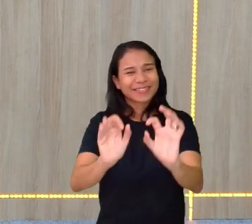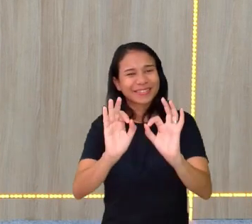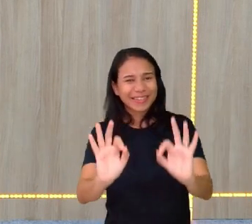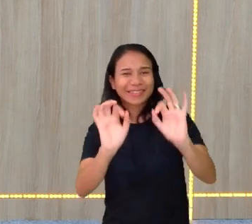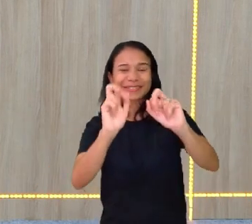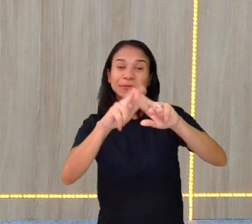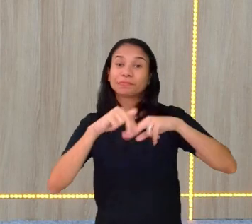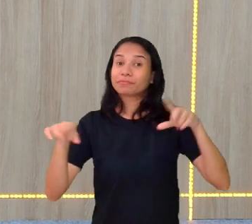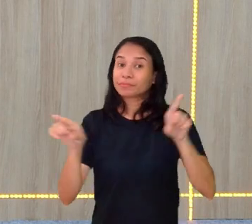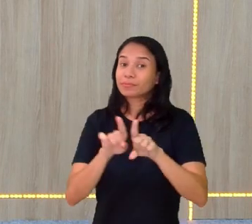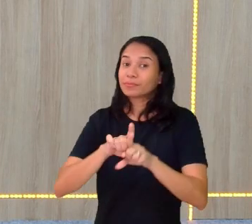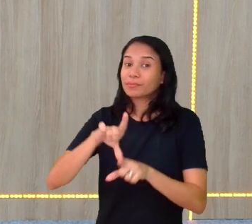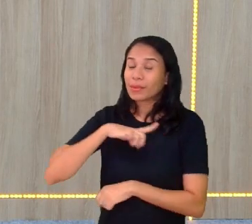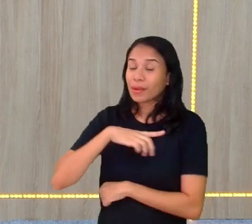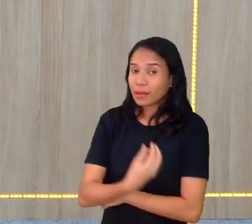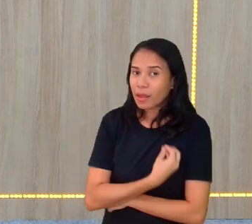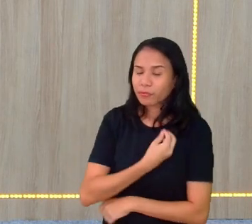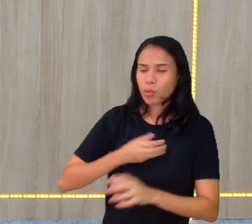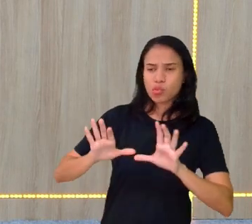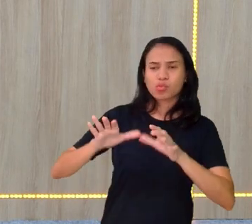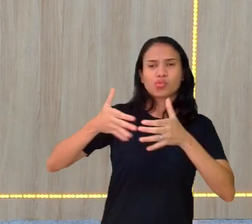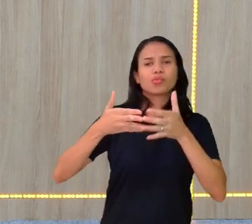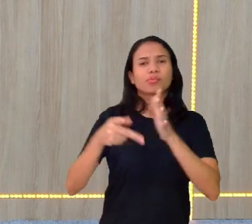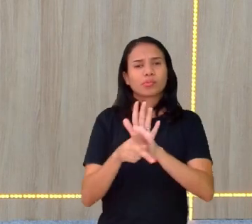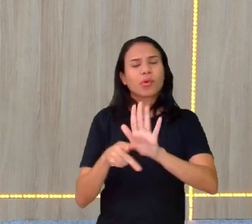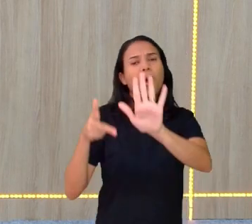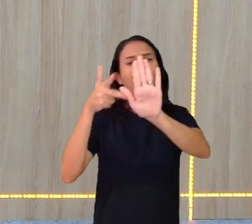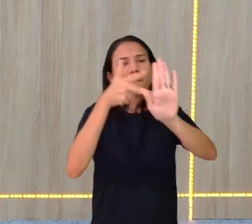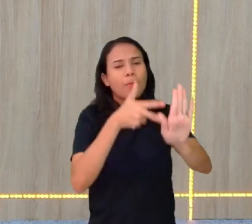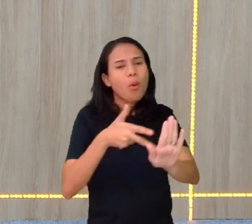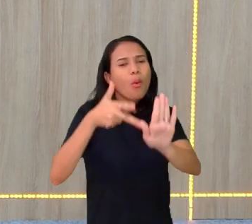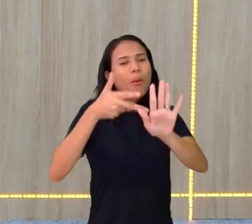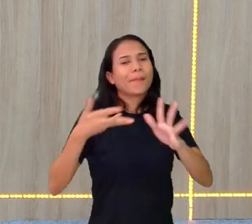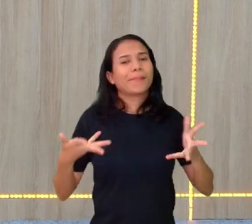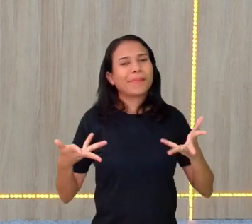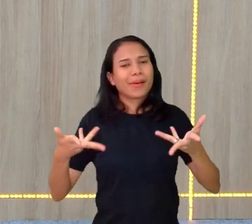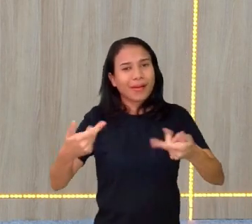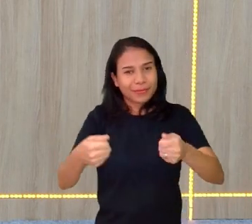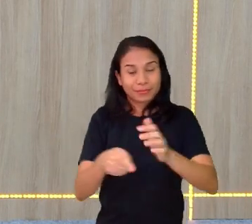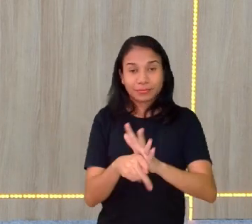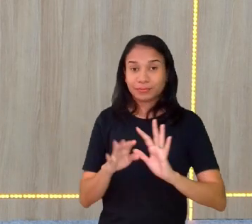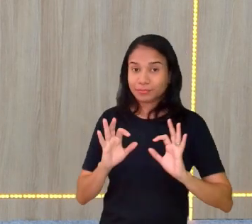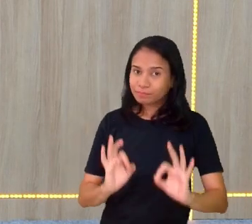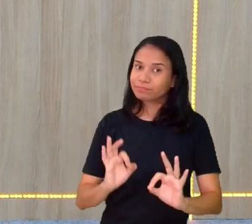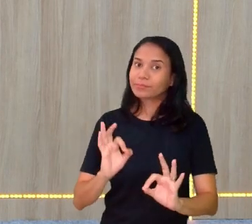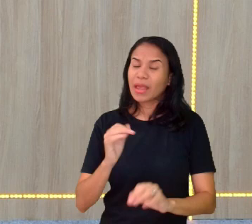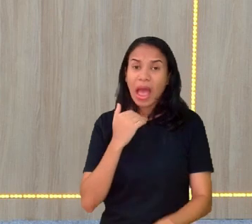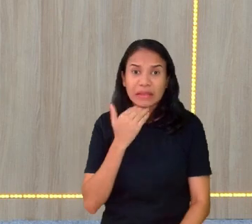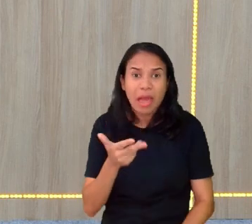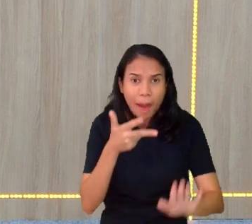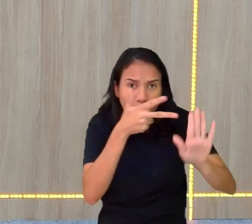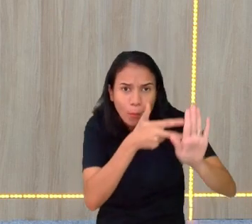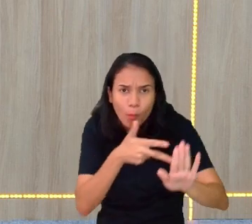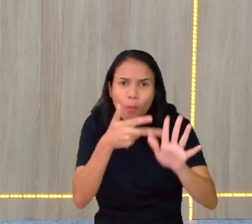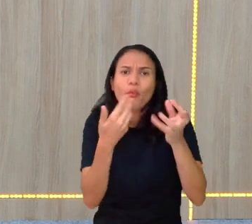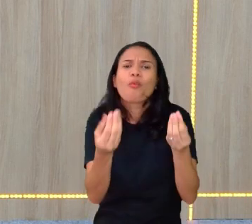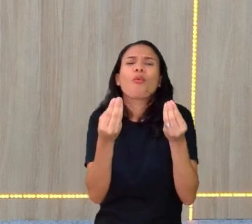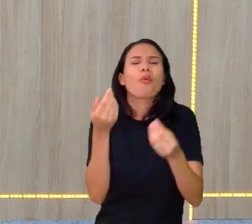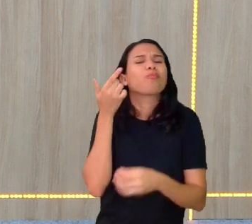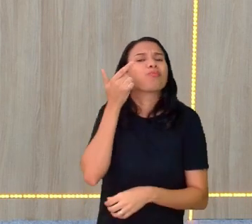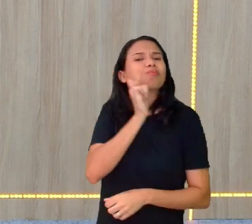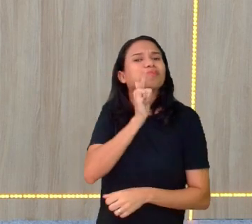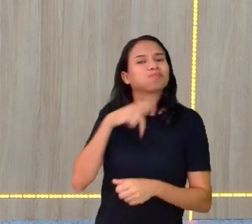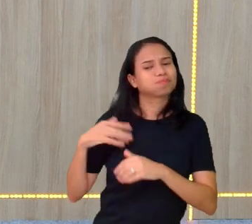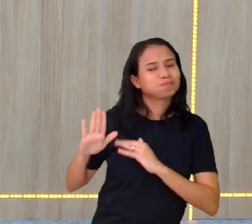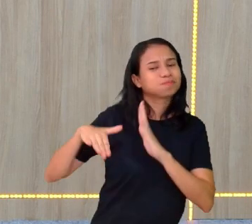certo? A gente também conta com a equipe aqui de produção maravilhosa, certo? Que sem eles também a gente não